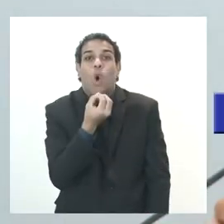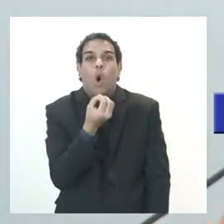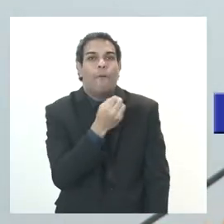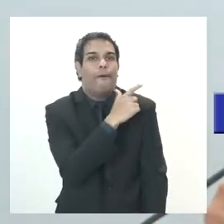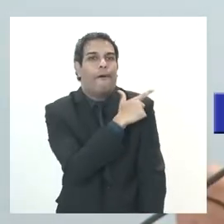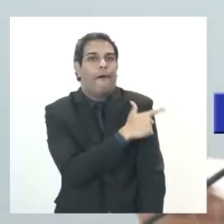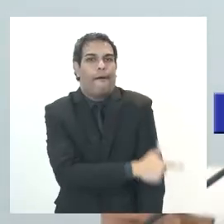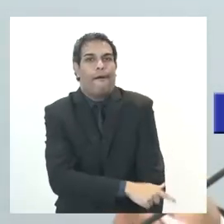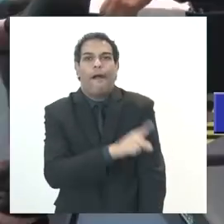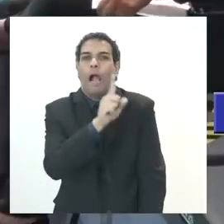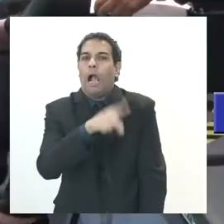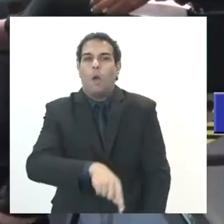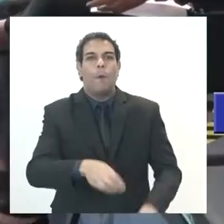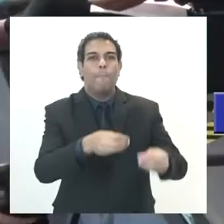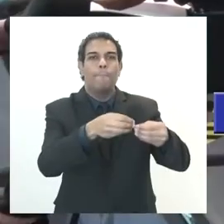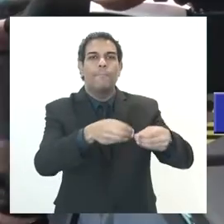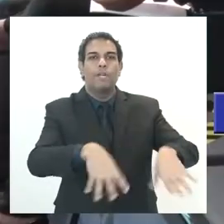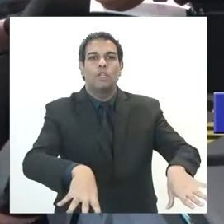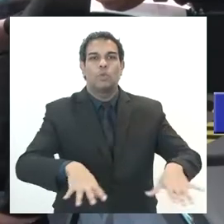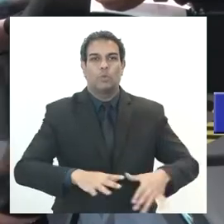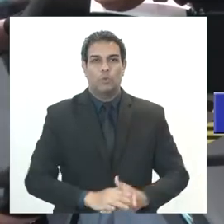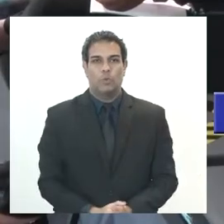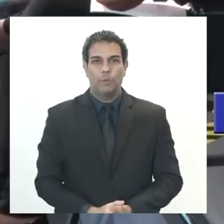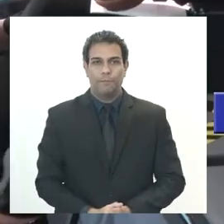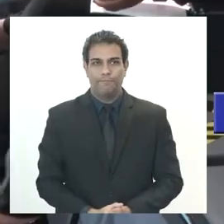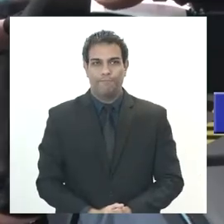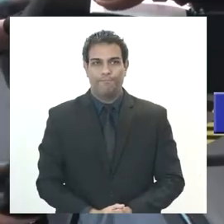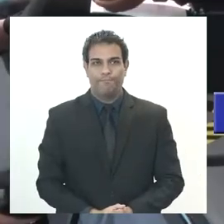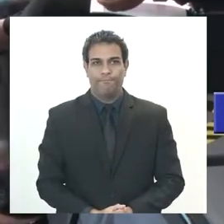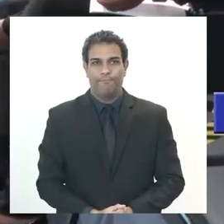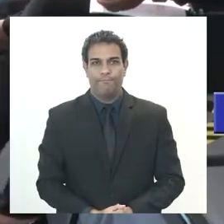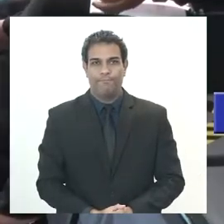muito grande e Suzy